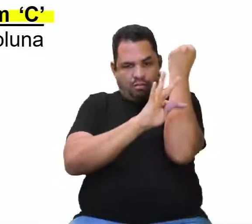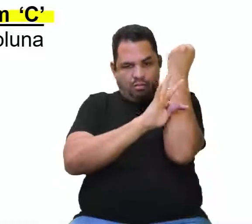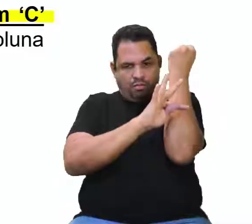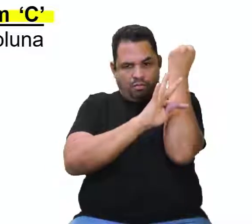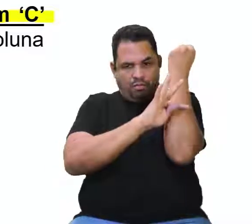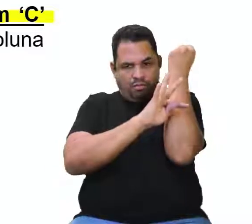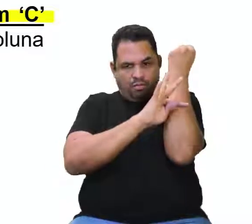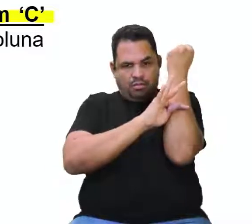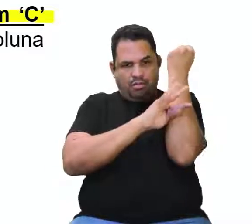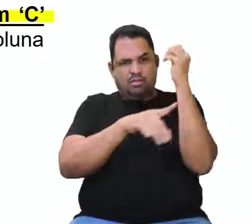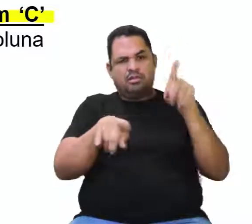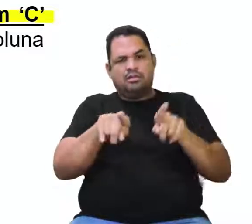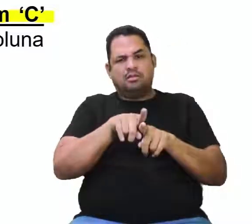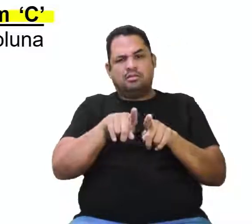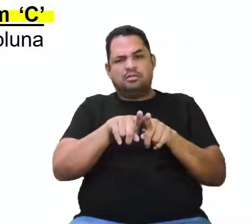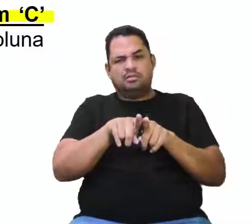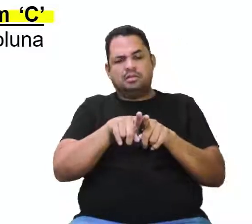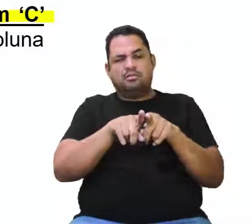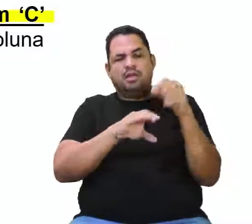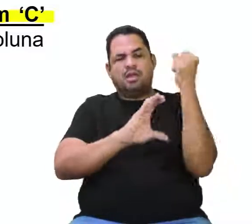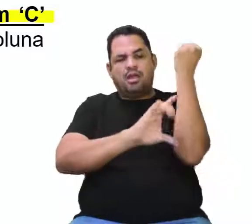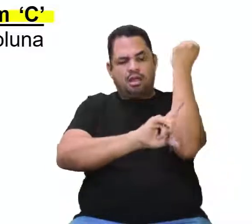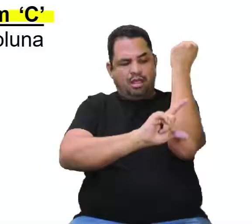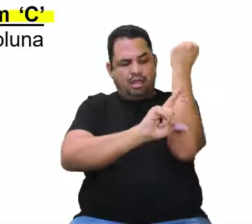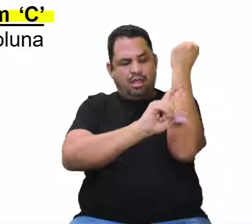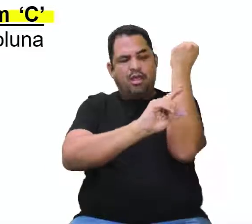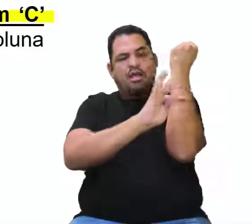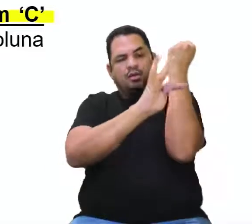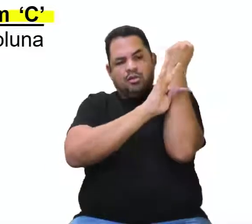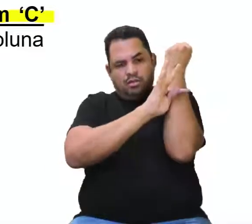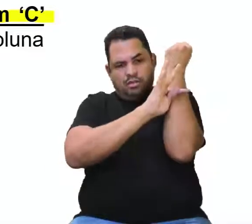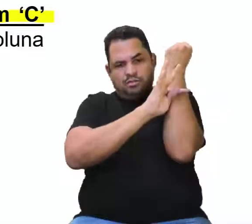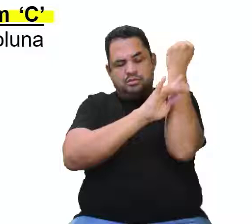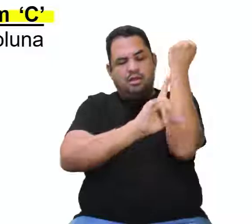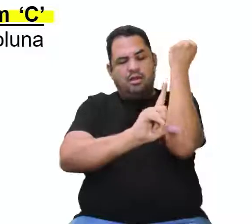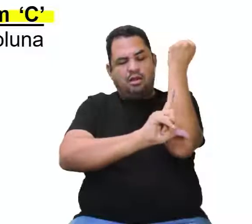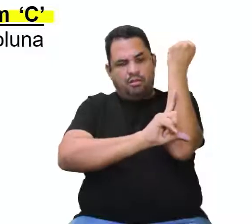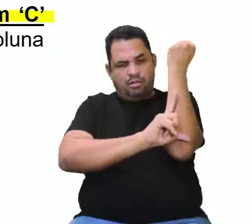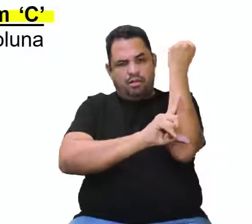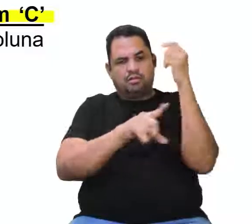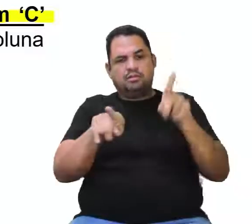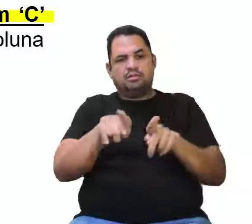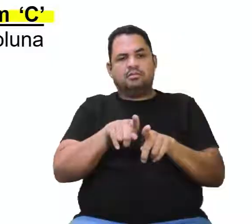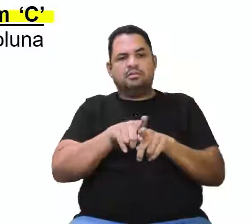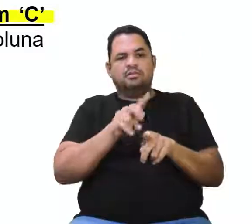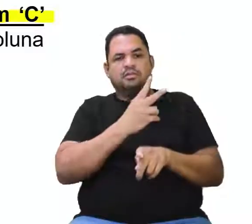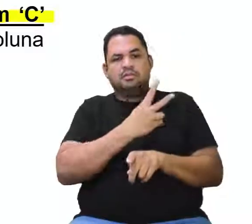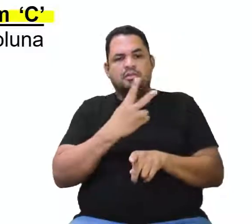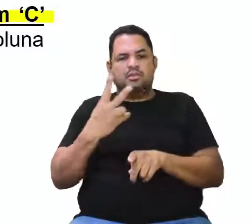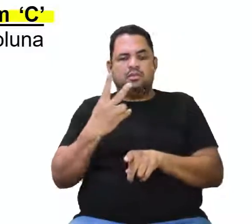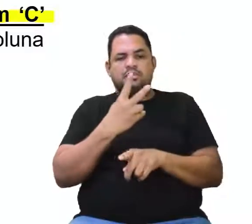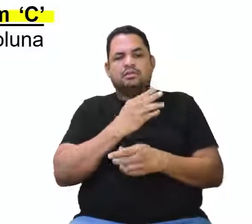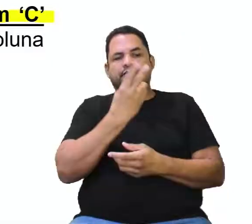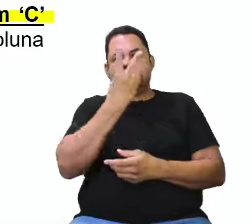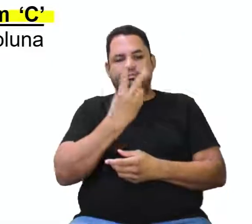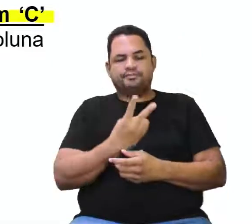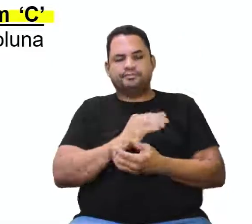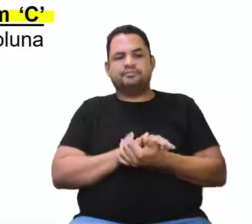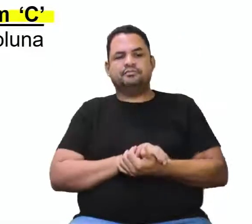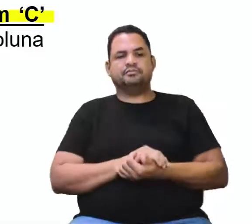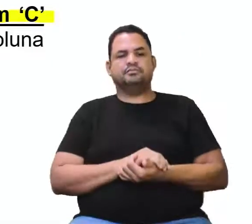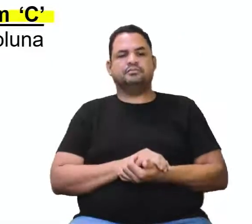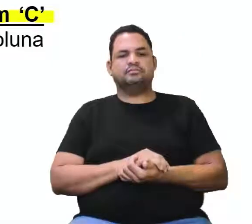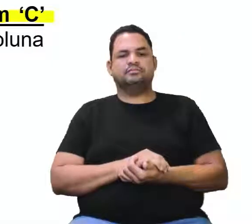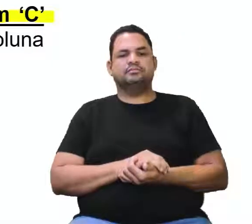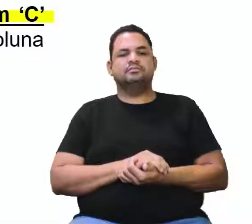torácica quanto a coluna lombar. Então, naquela parte anatômica lá, ela vai pegar a região torácica e